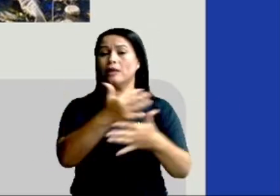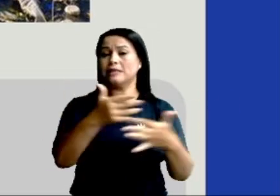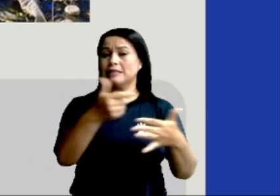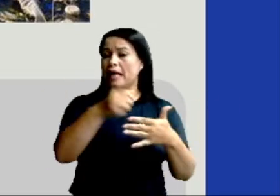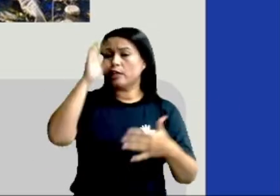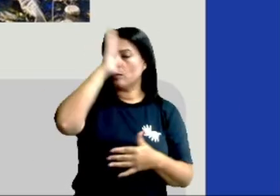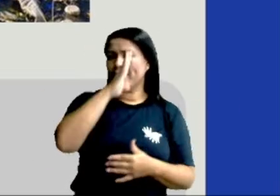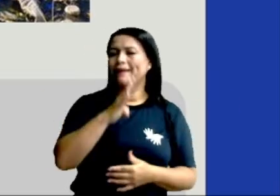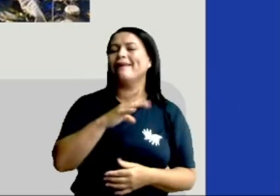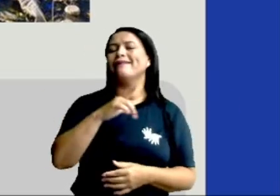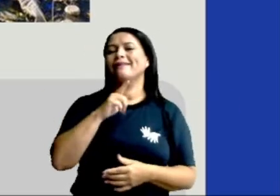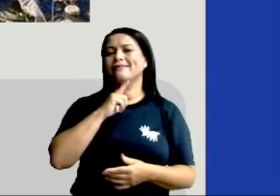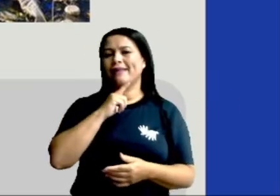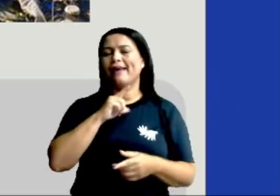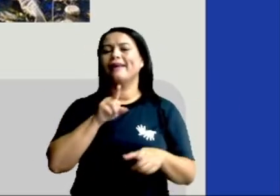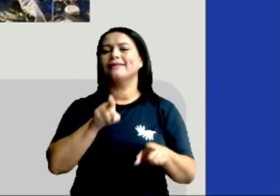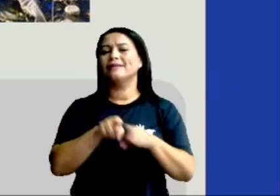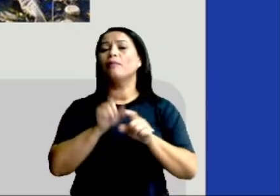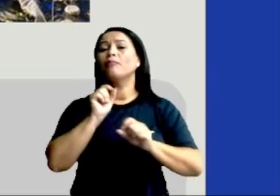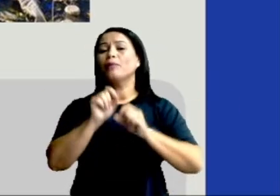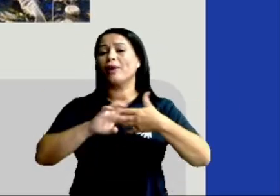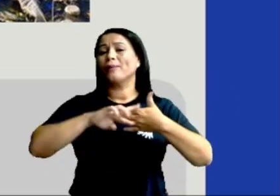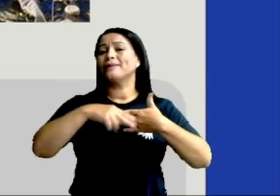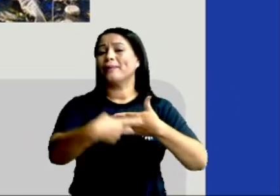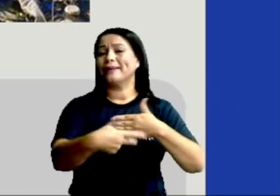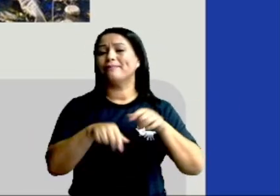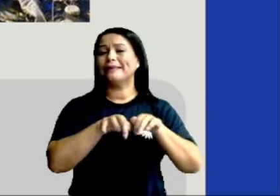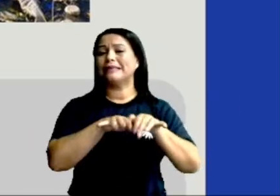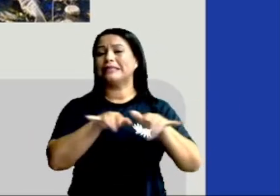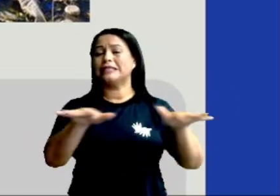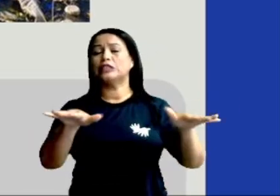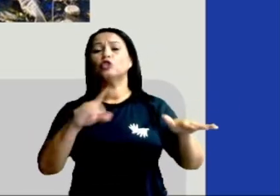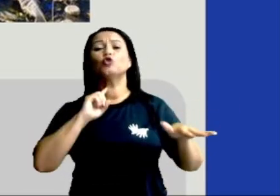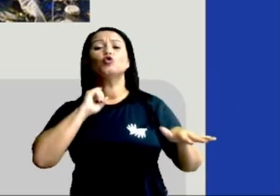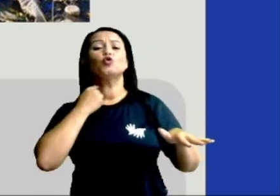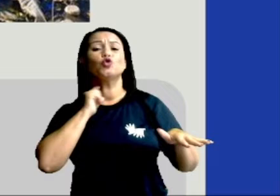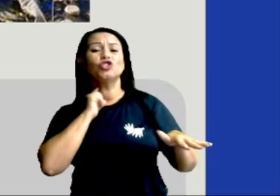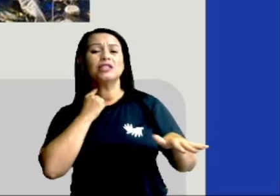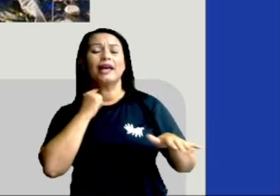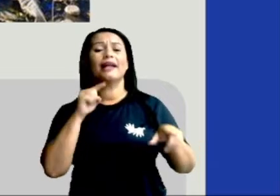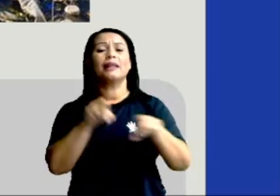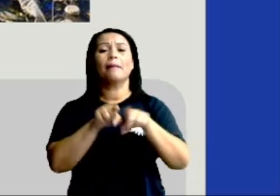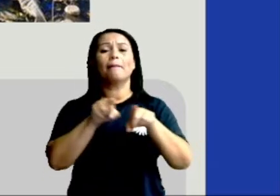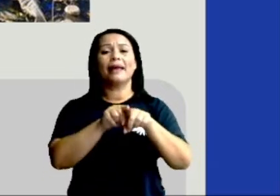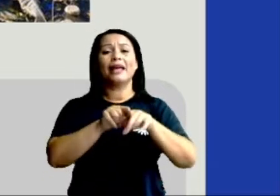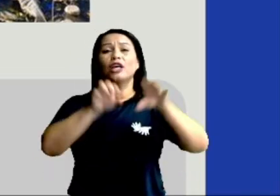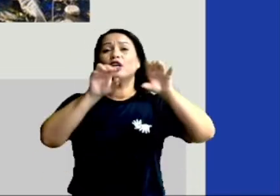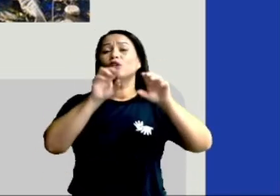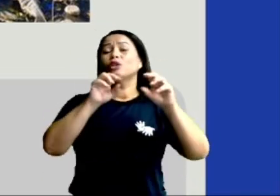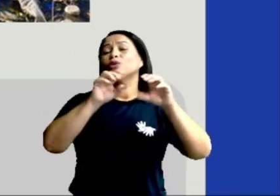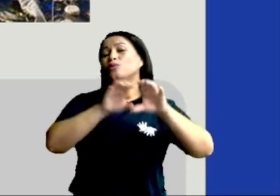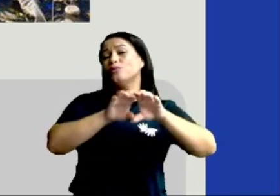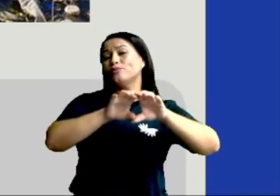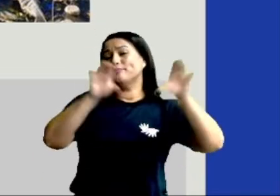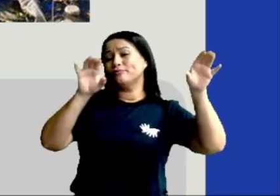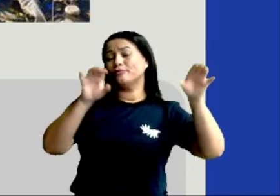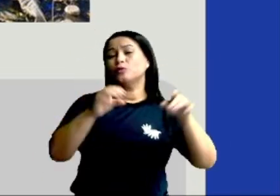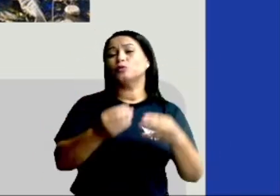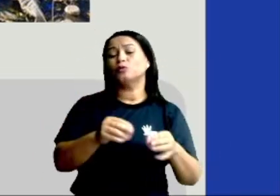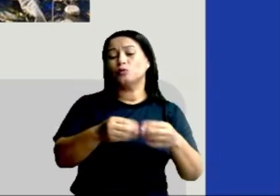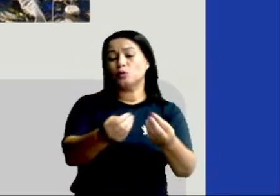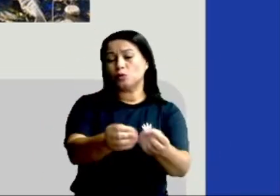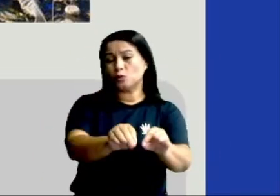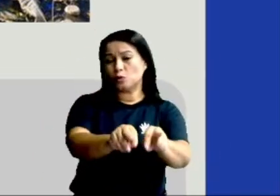provocam poluição no solo, no ar e na água. Então, a gente pode observar aí nessas imagens, onde tem